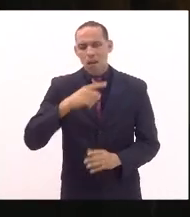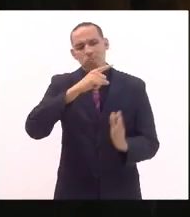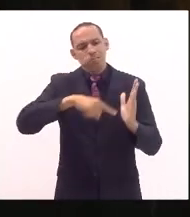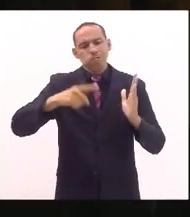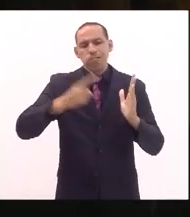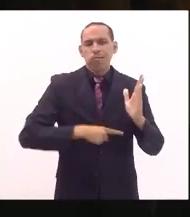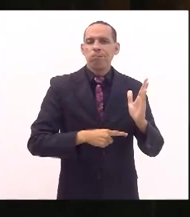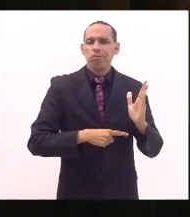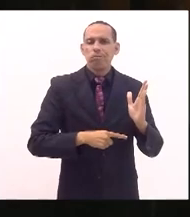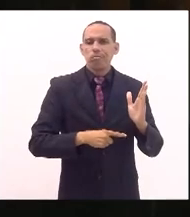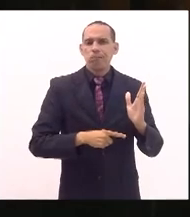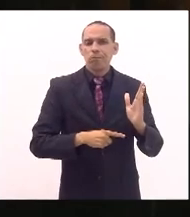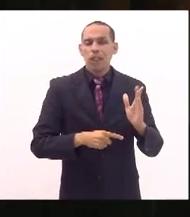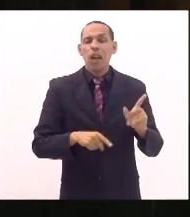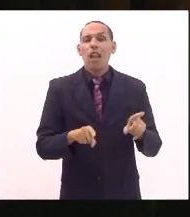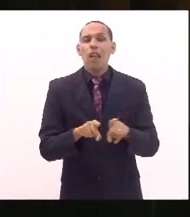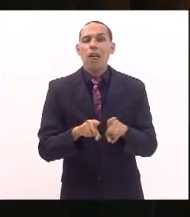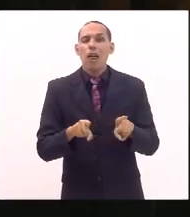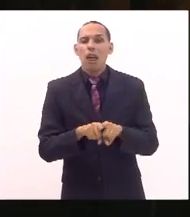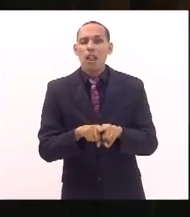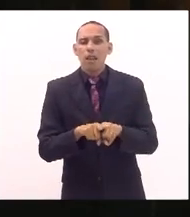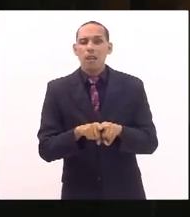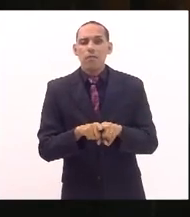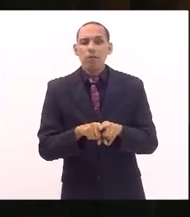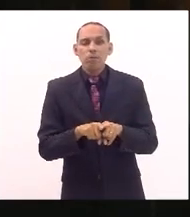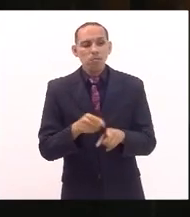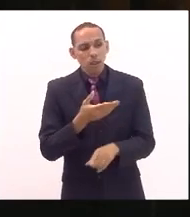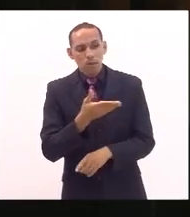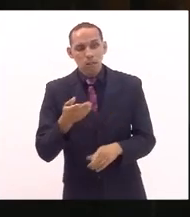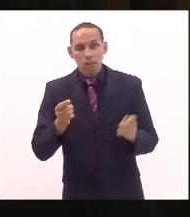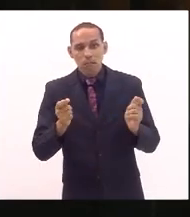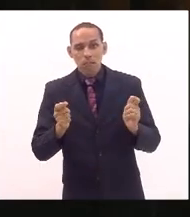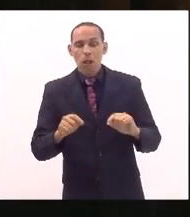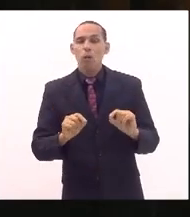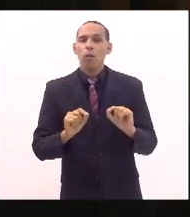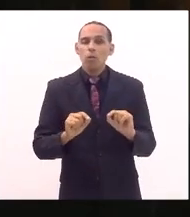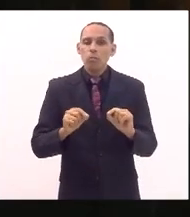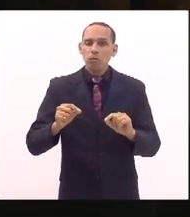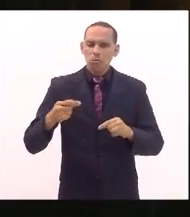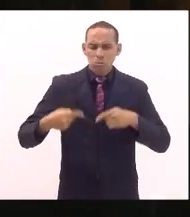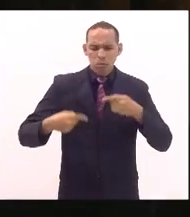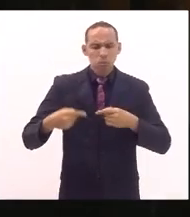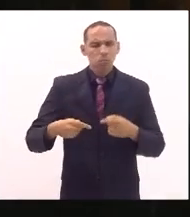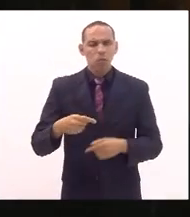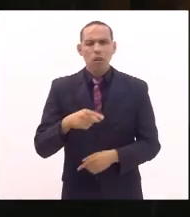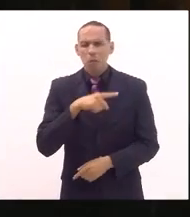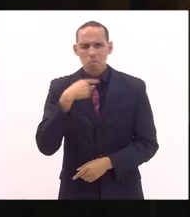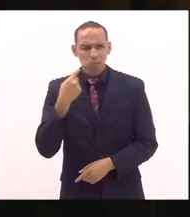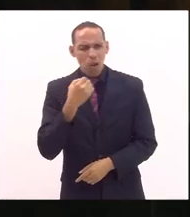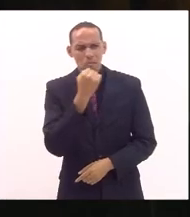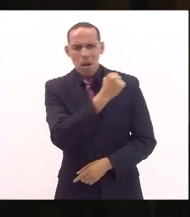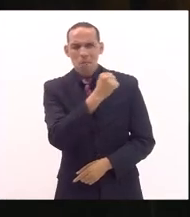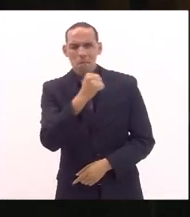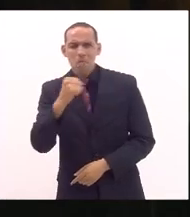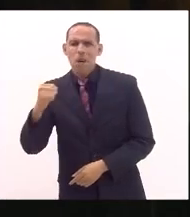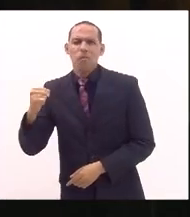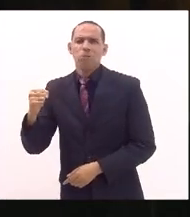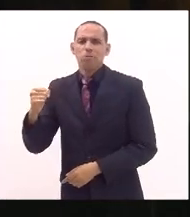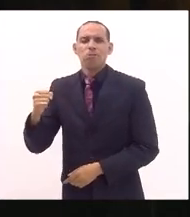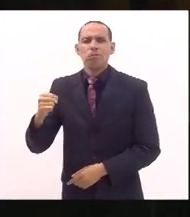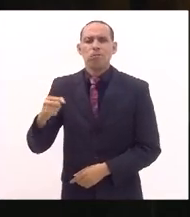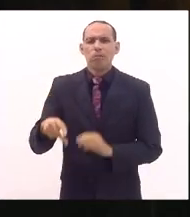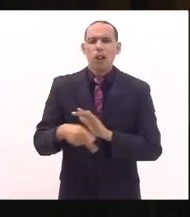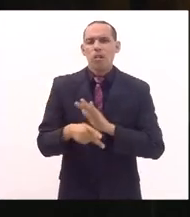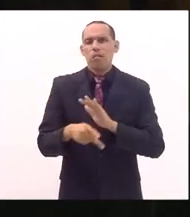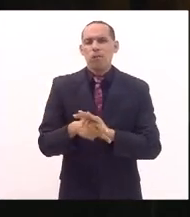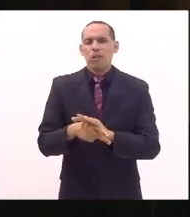que ia mais nega a possibilidade de vida Ou seja é uma política de morte é uma política genocida que